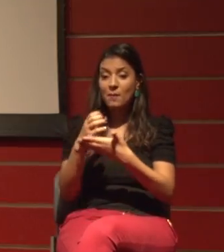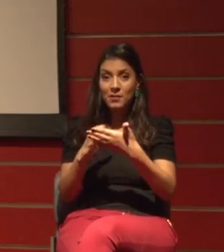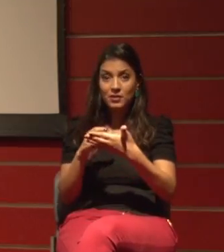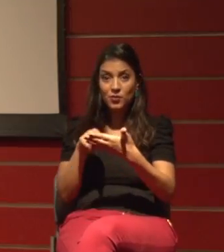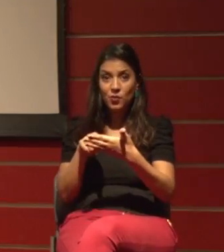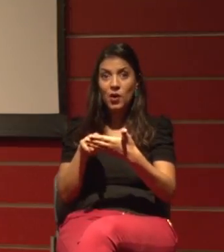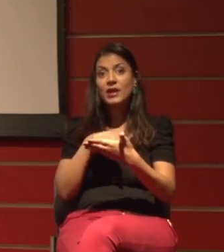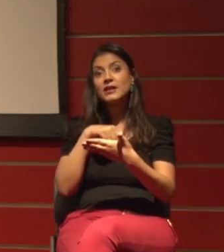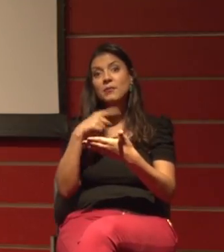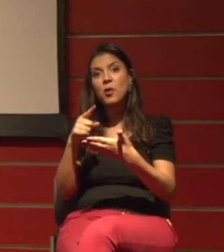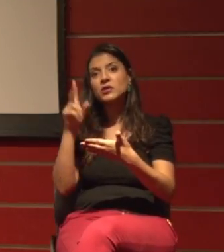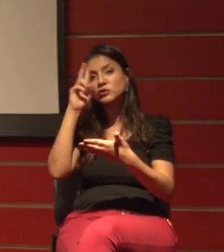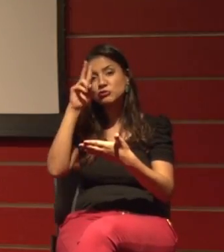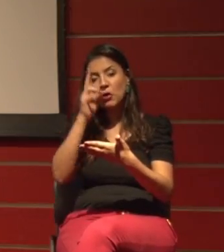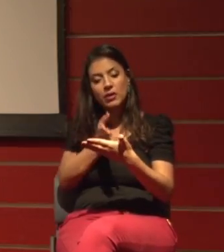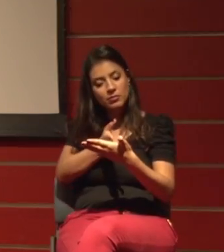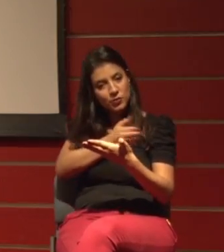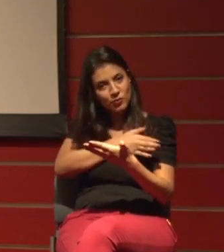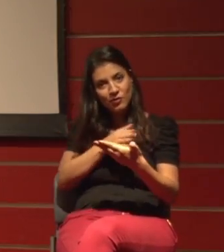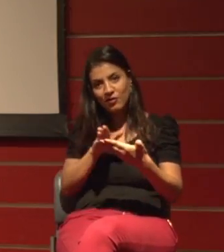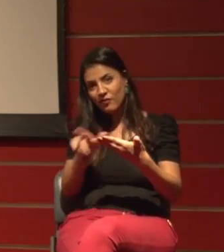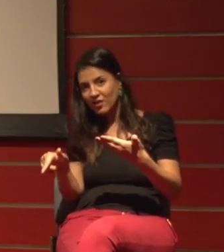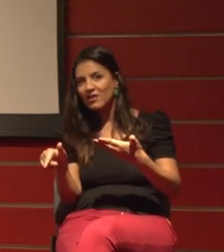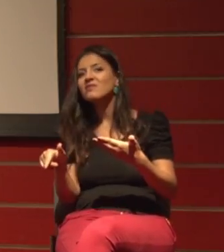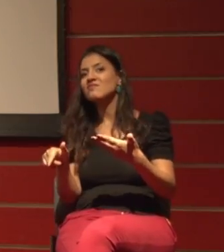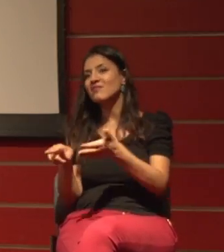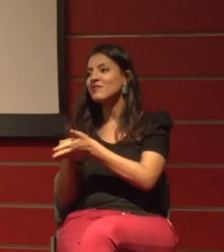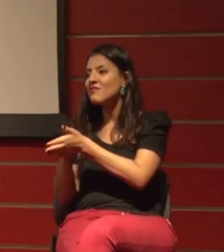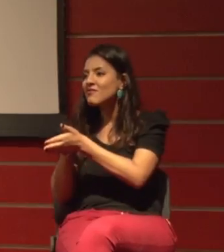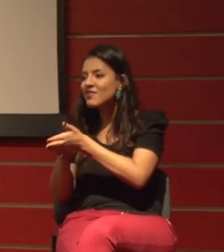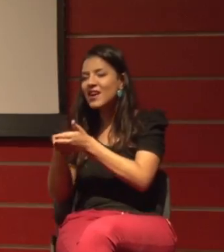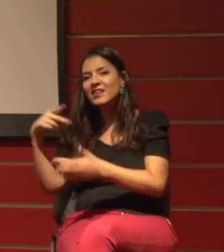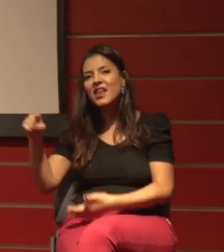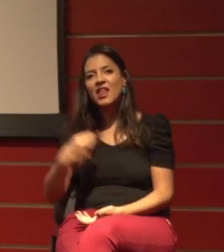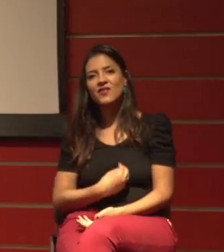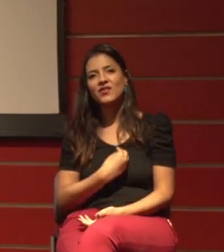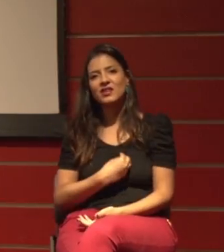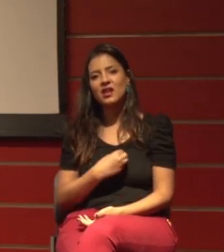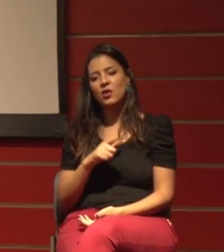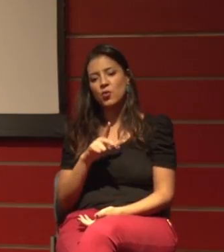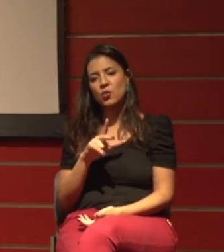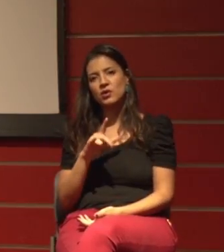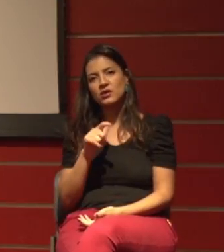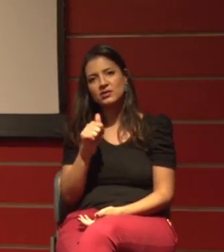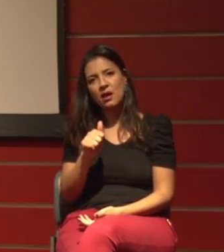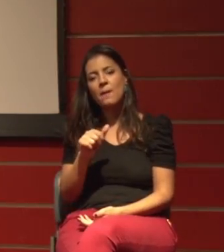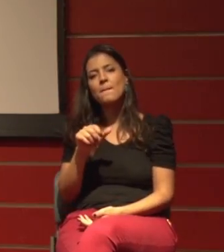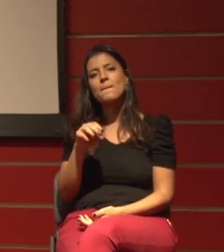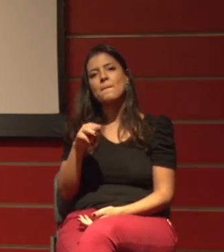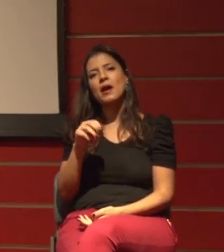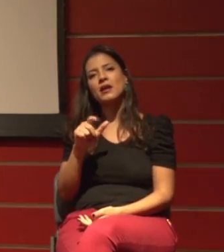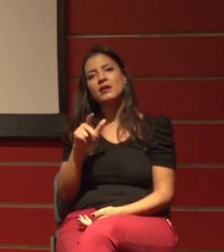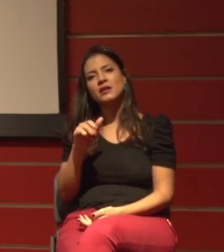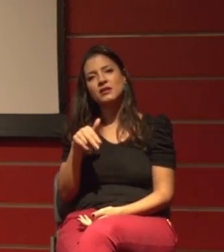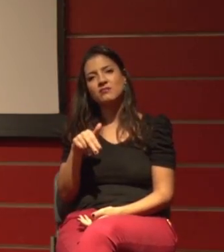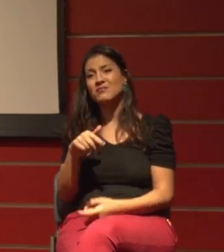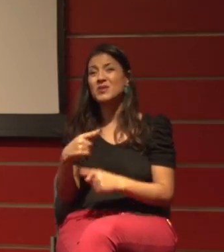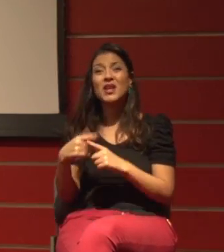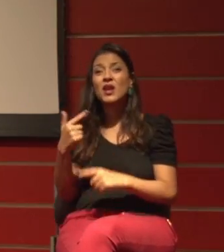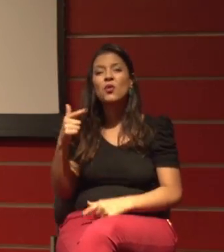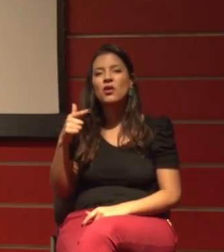de em busca dessa luí maim né porque não há nenhum documento histórico que comprove a